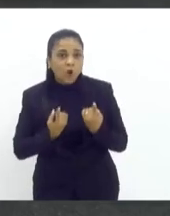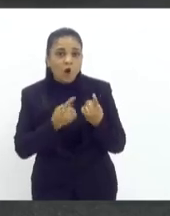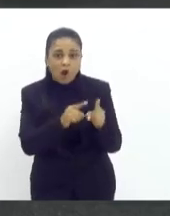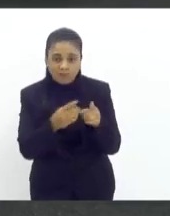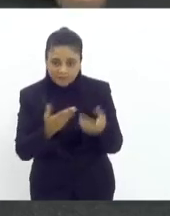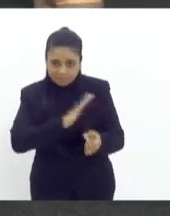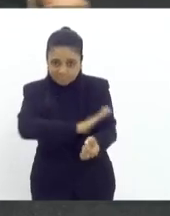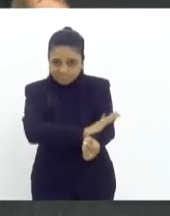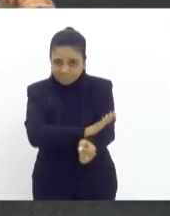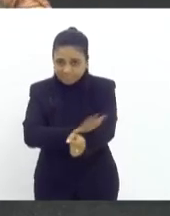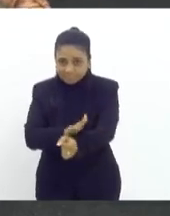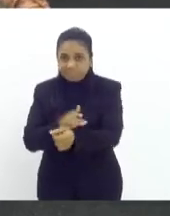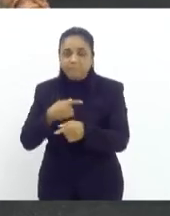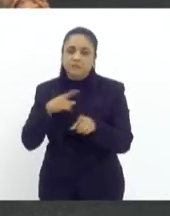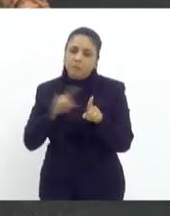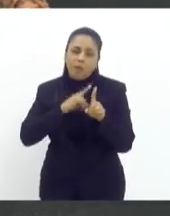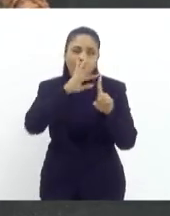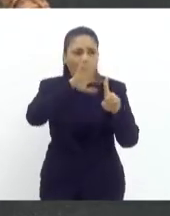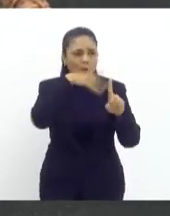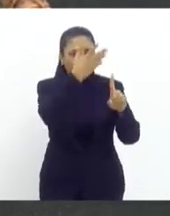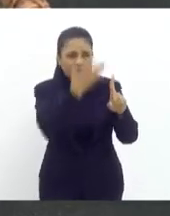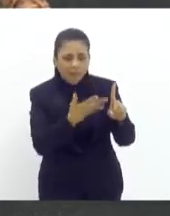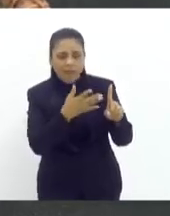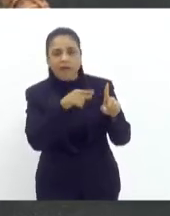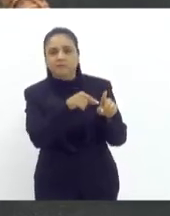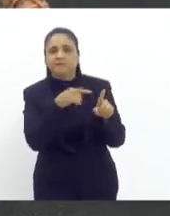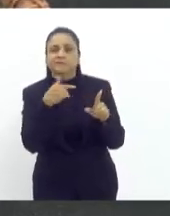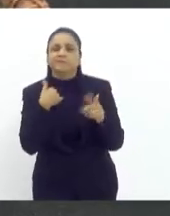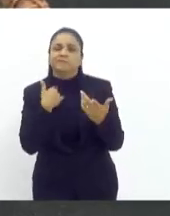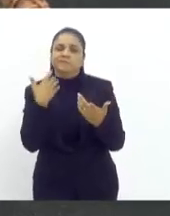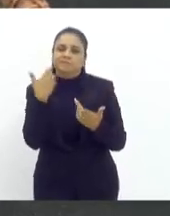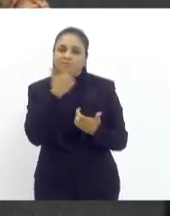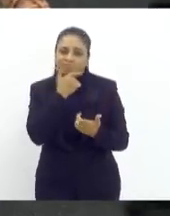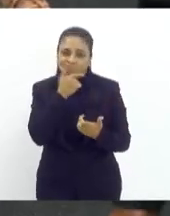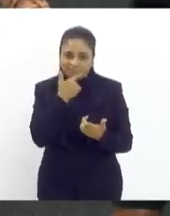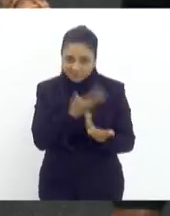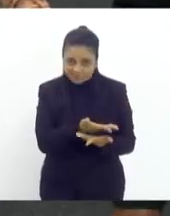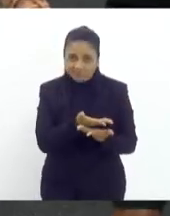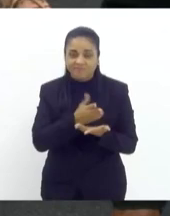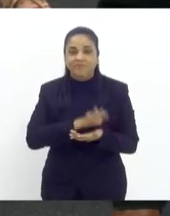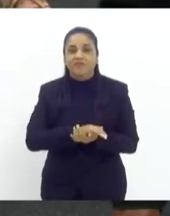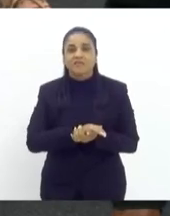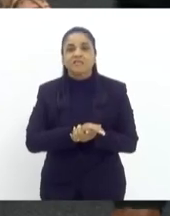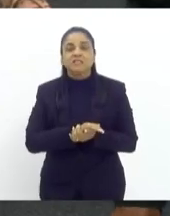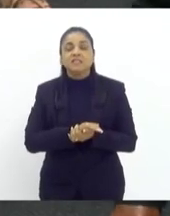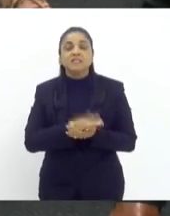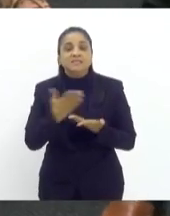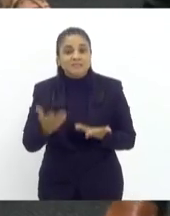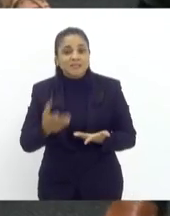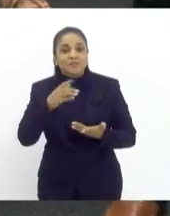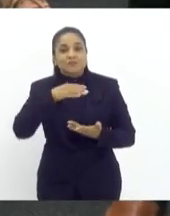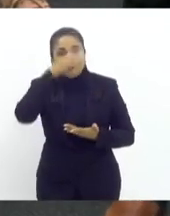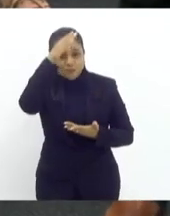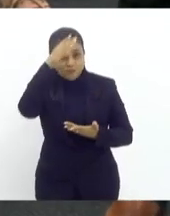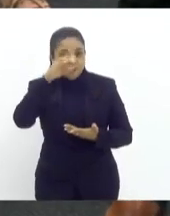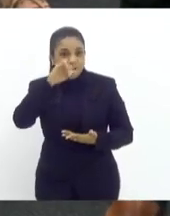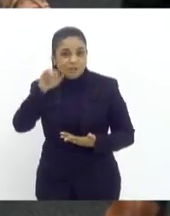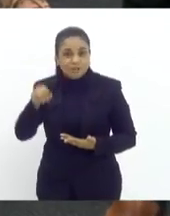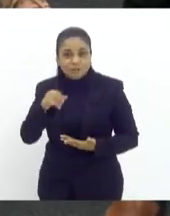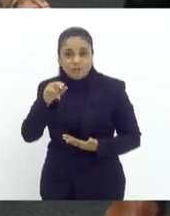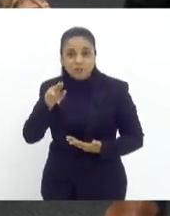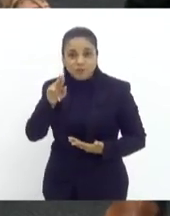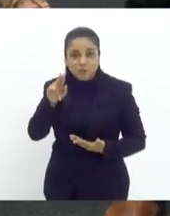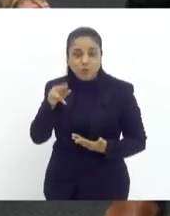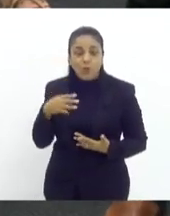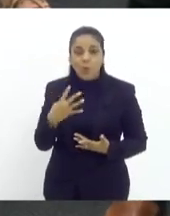uma outra homenagem específica também de fazendo alusão racismo escutei Deputado tia Ju quase quatro